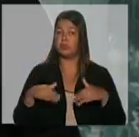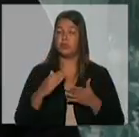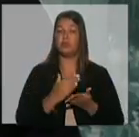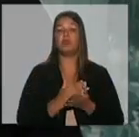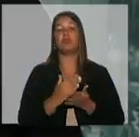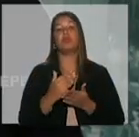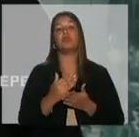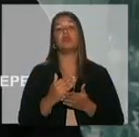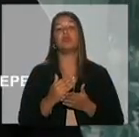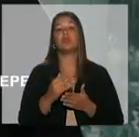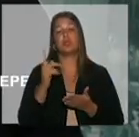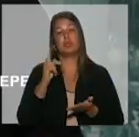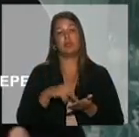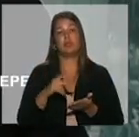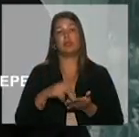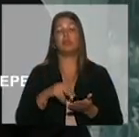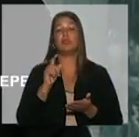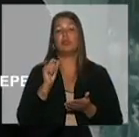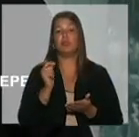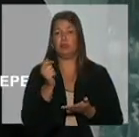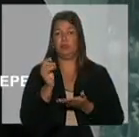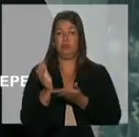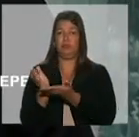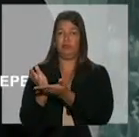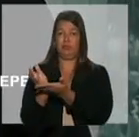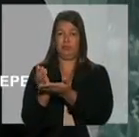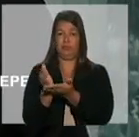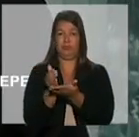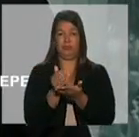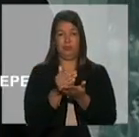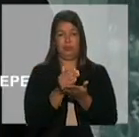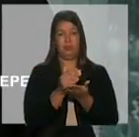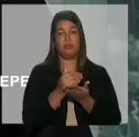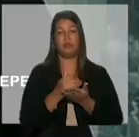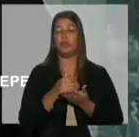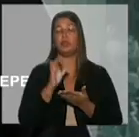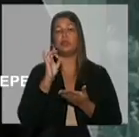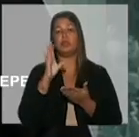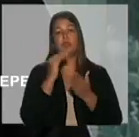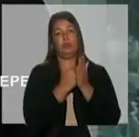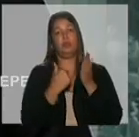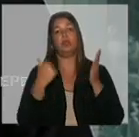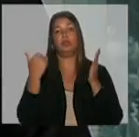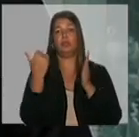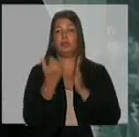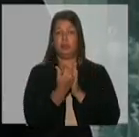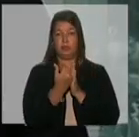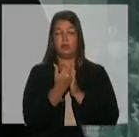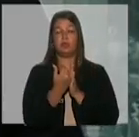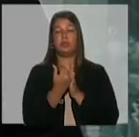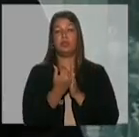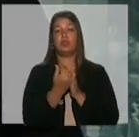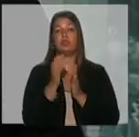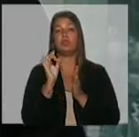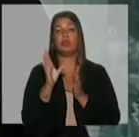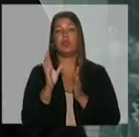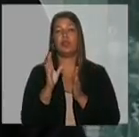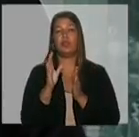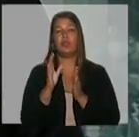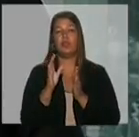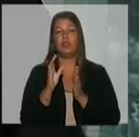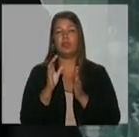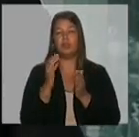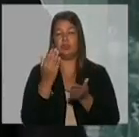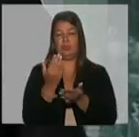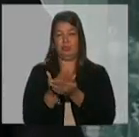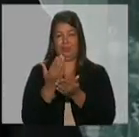que, na verdade, a parte de royalties é apenas o aumento que eu citei aqui da arrecadação dos royalties, é